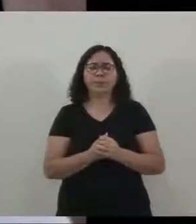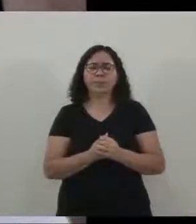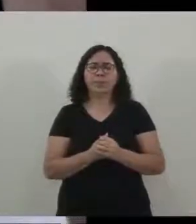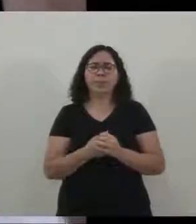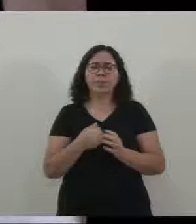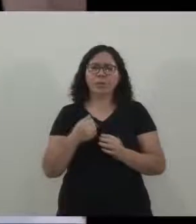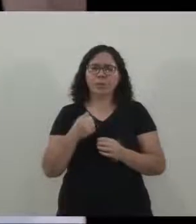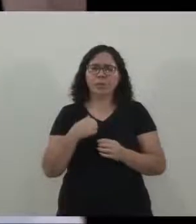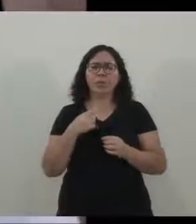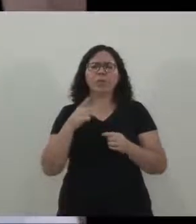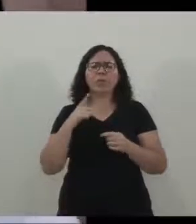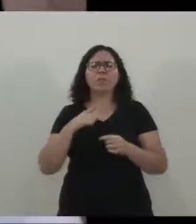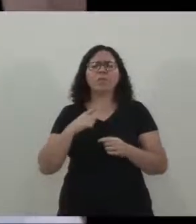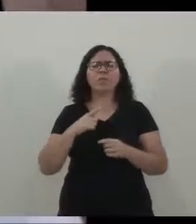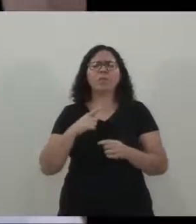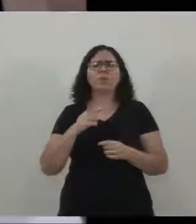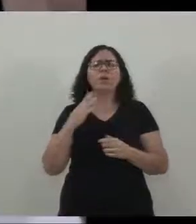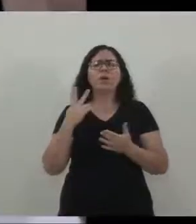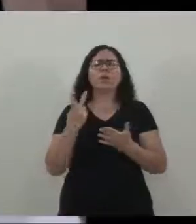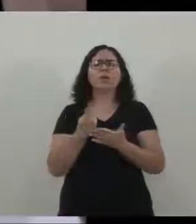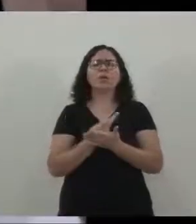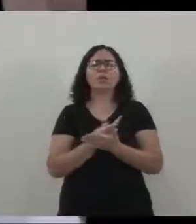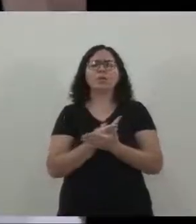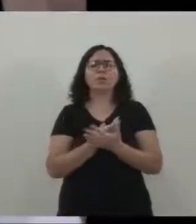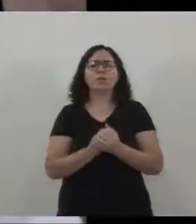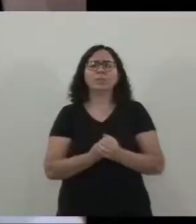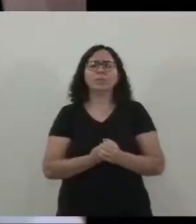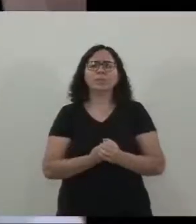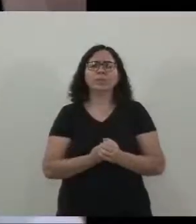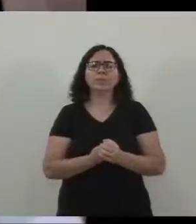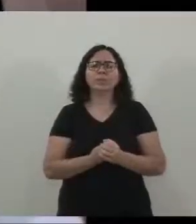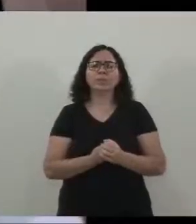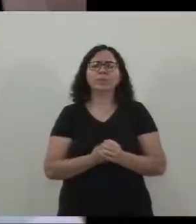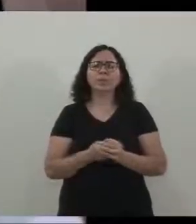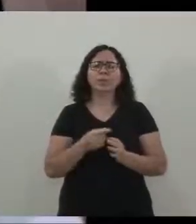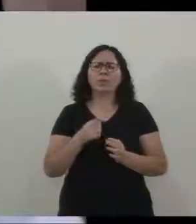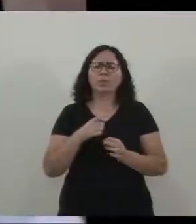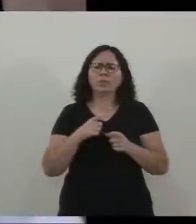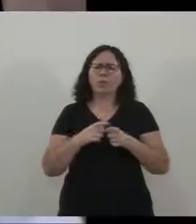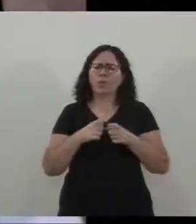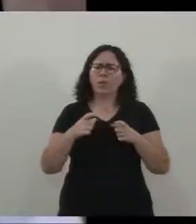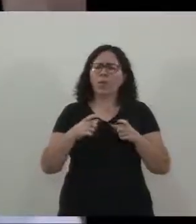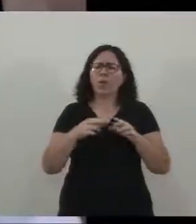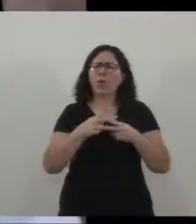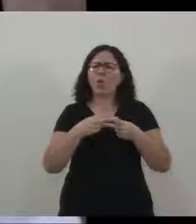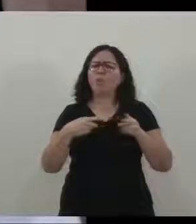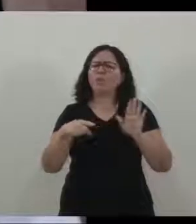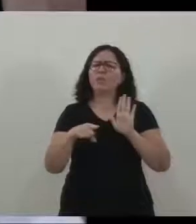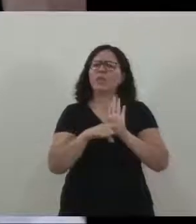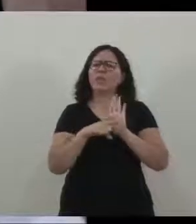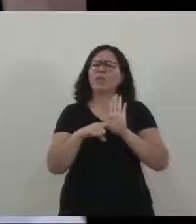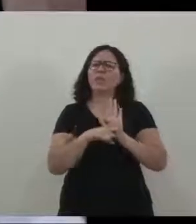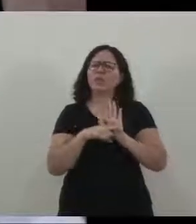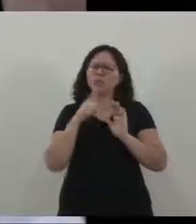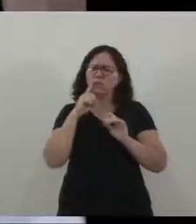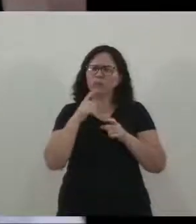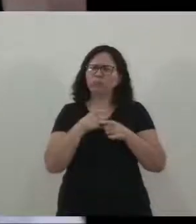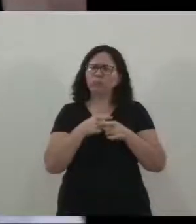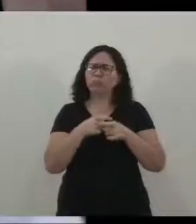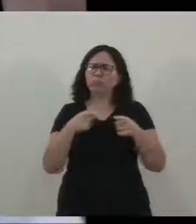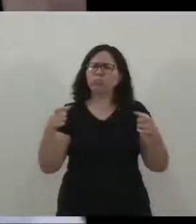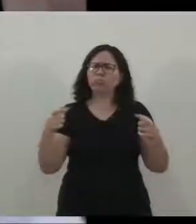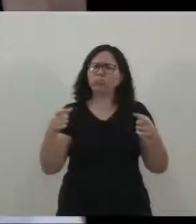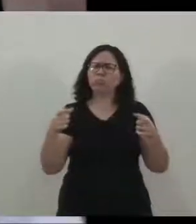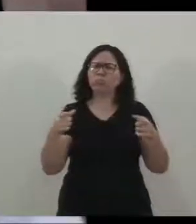que houve um aumento de coisas que não são positivas para uma eleição, né? Eu me